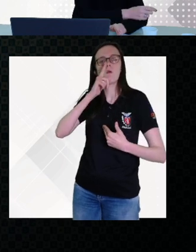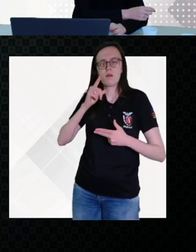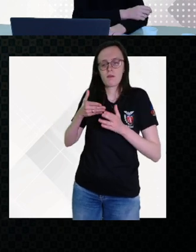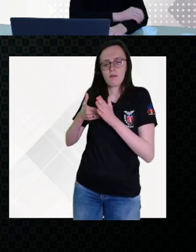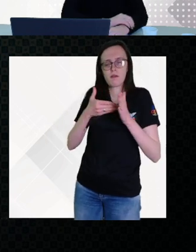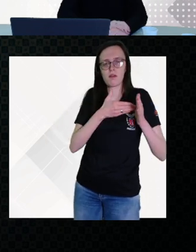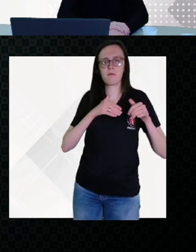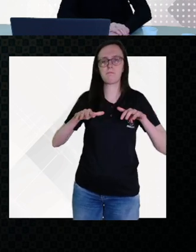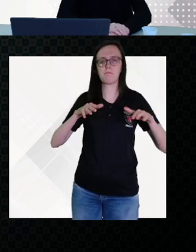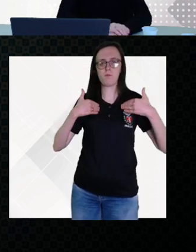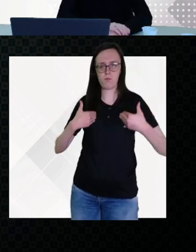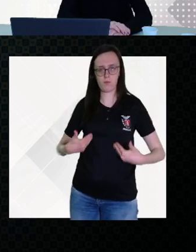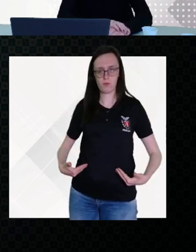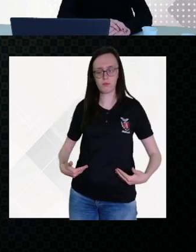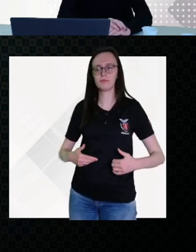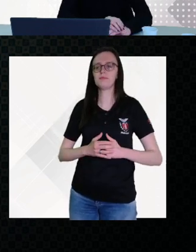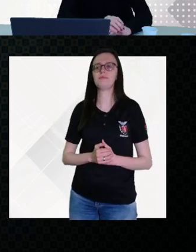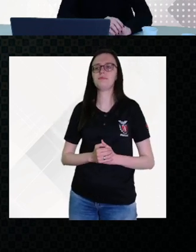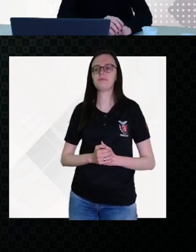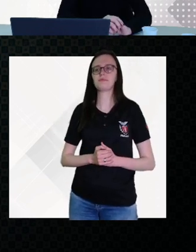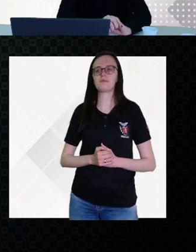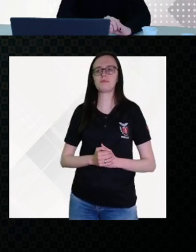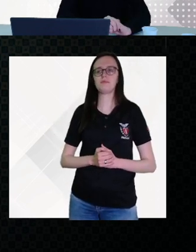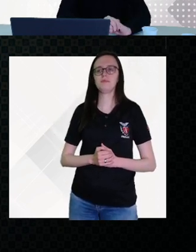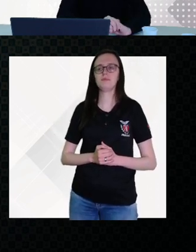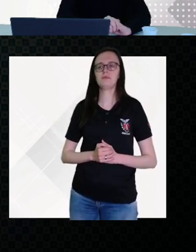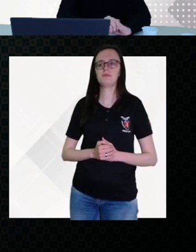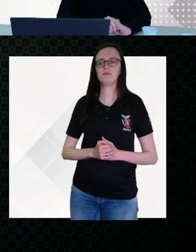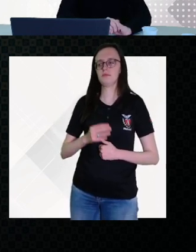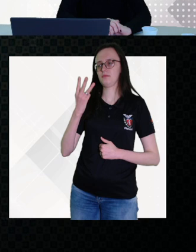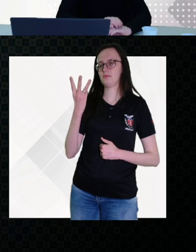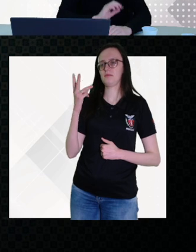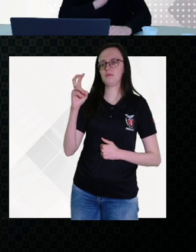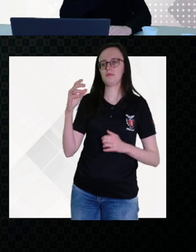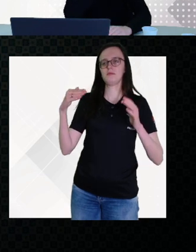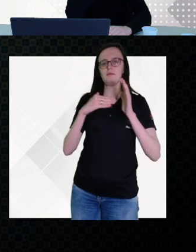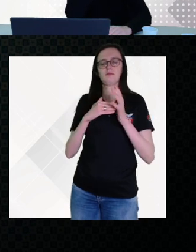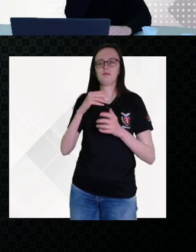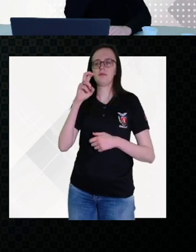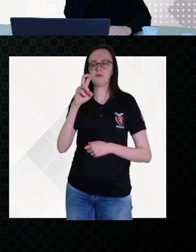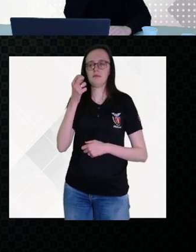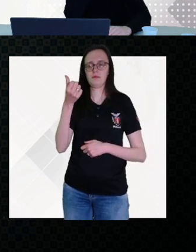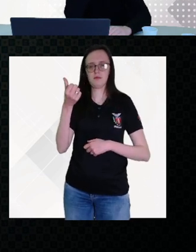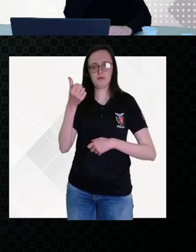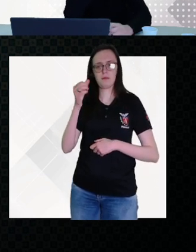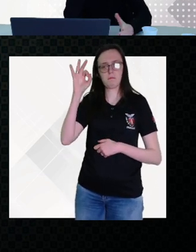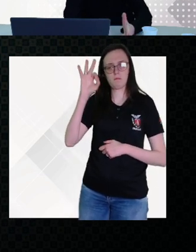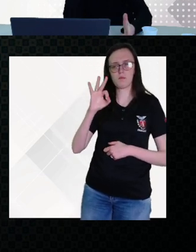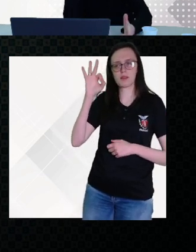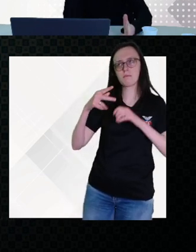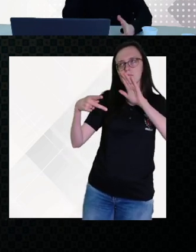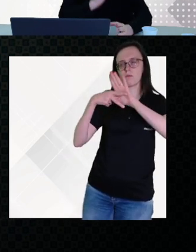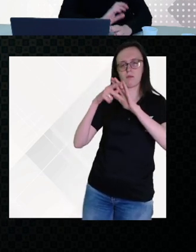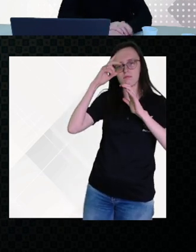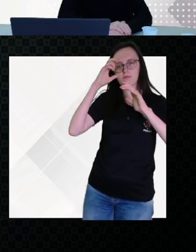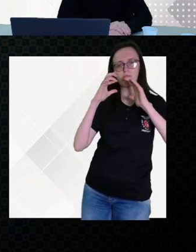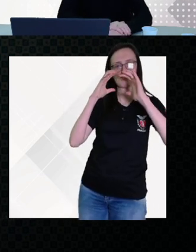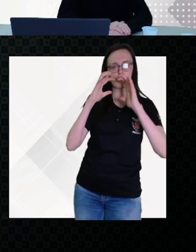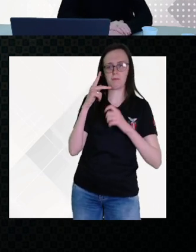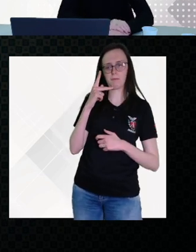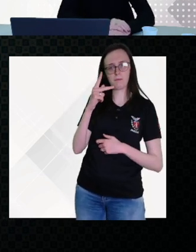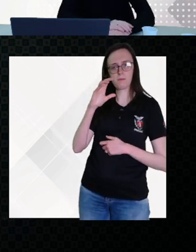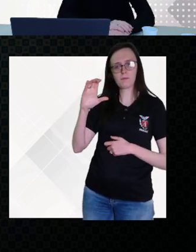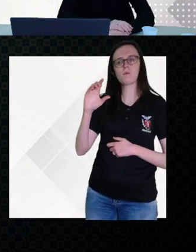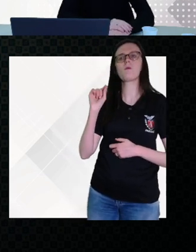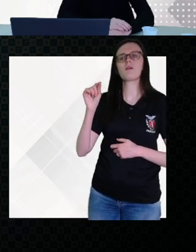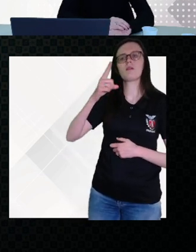vida. Então, entre 35% a 53%, dessas pessoas com paralisia cerebral, desses estudantes, no nosso caso,